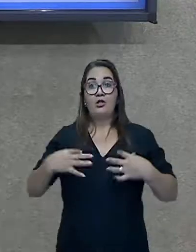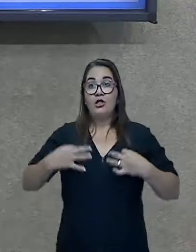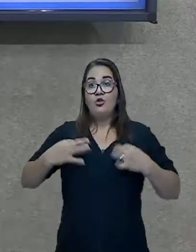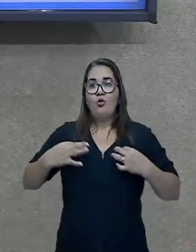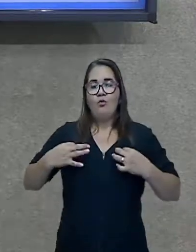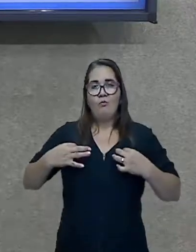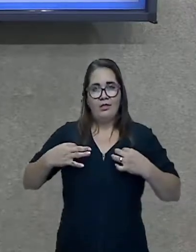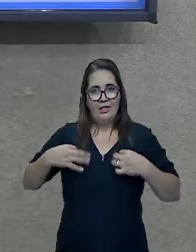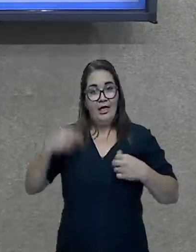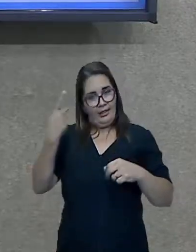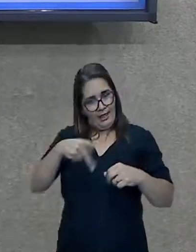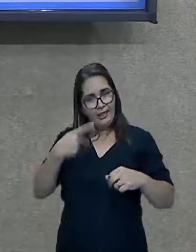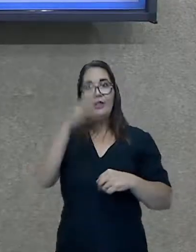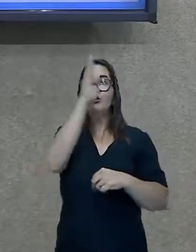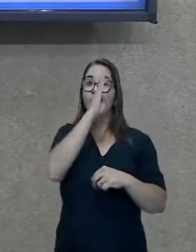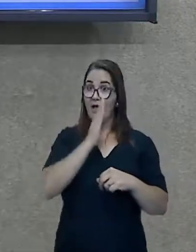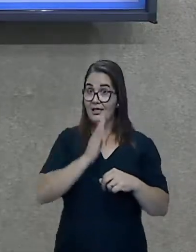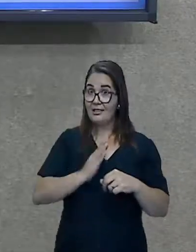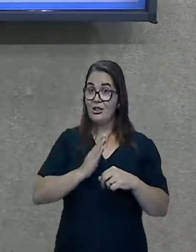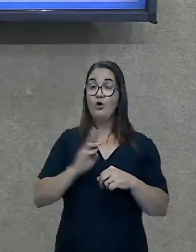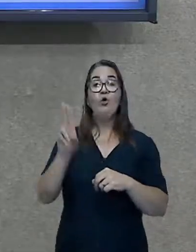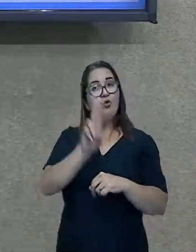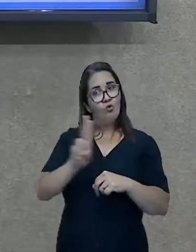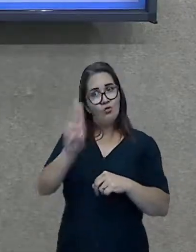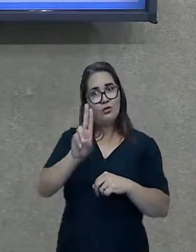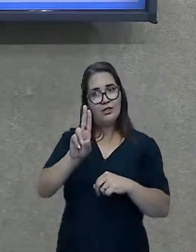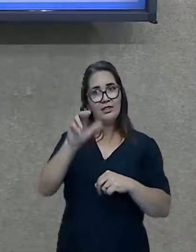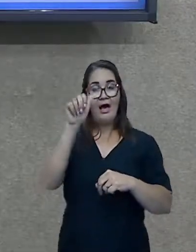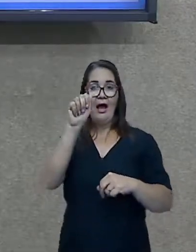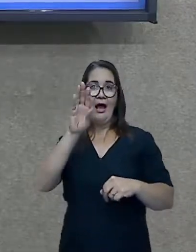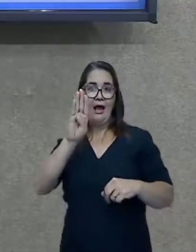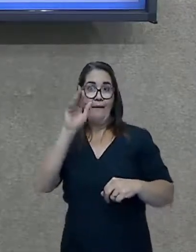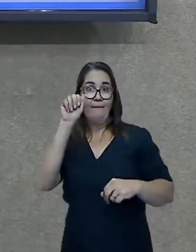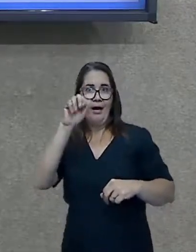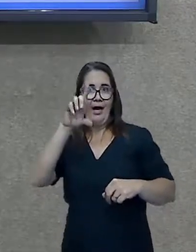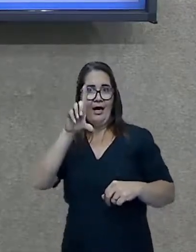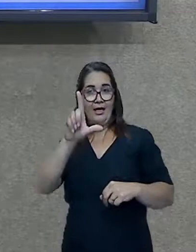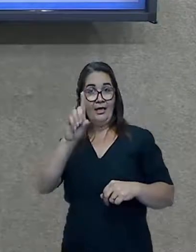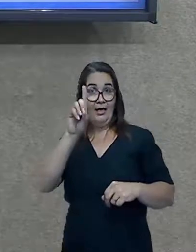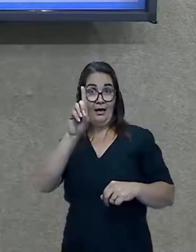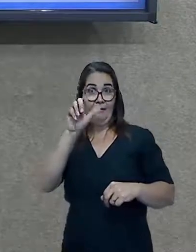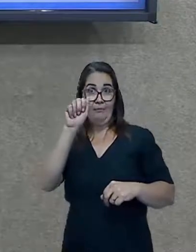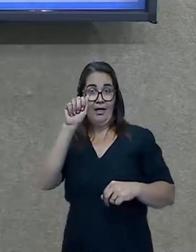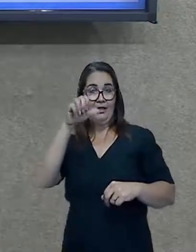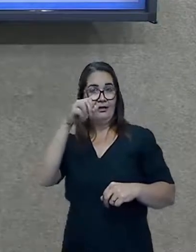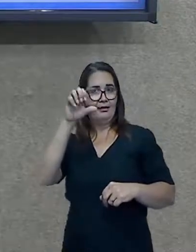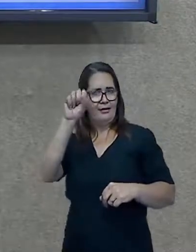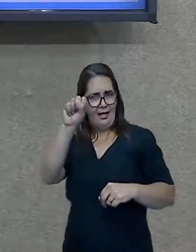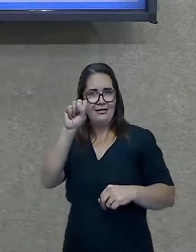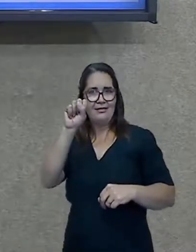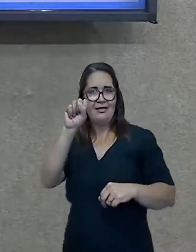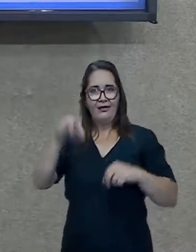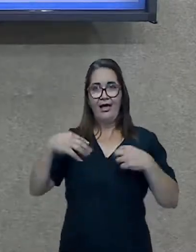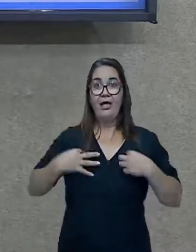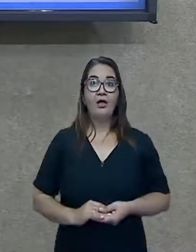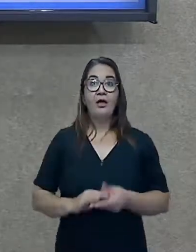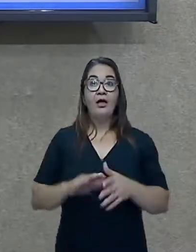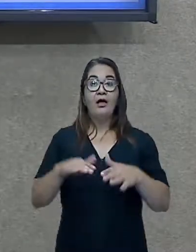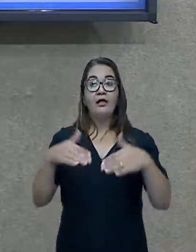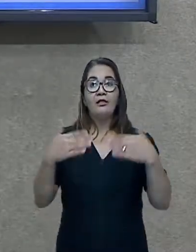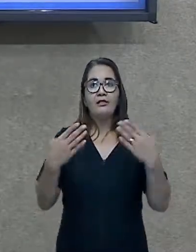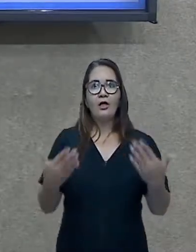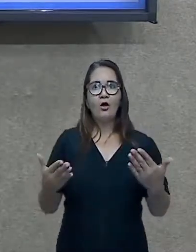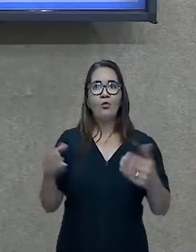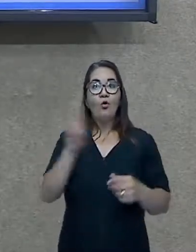de carnaval. Nós, valadarenses, vivenciamos muito isso no decorrer dos anos anteriores.